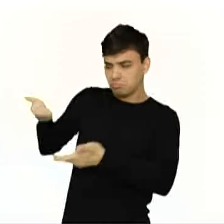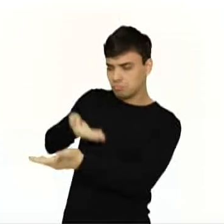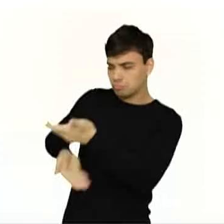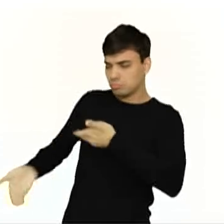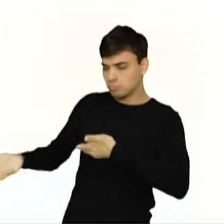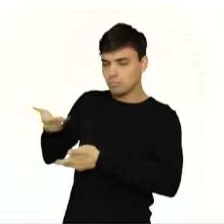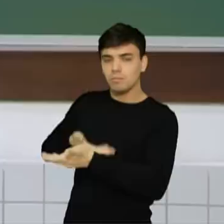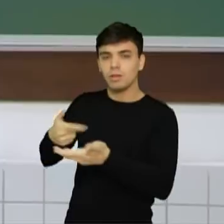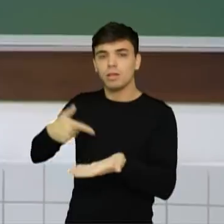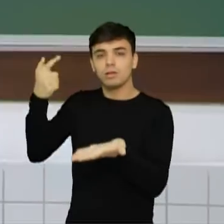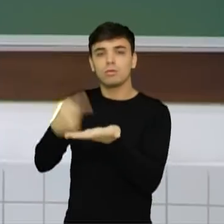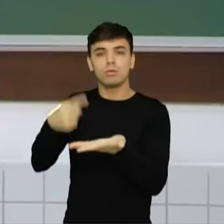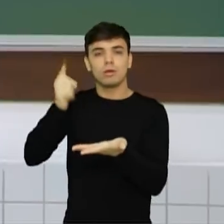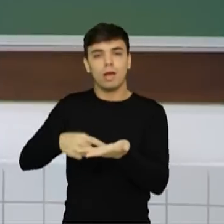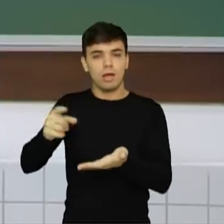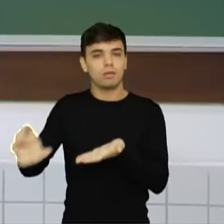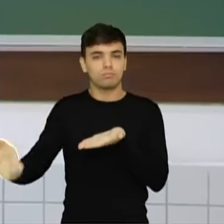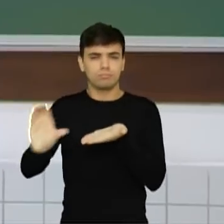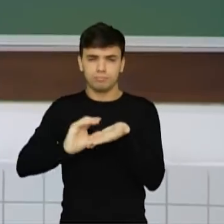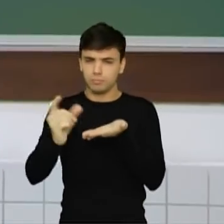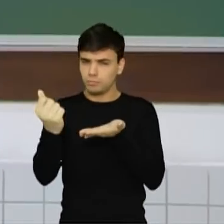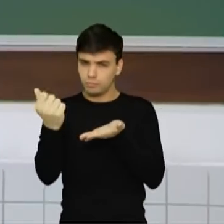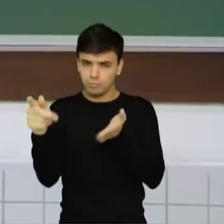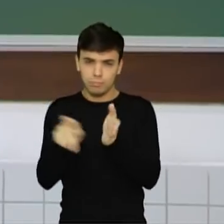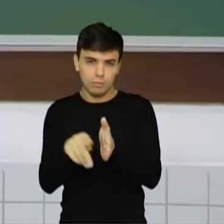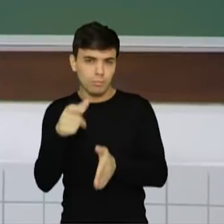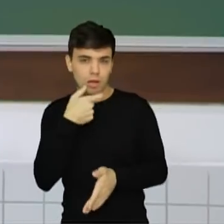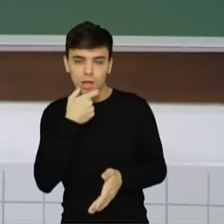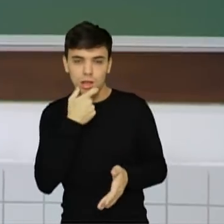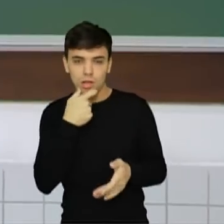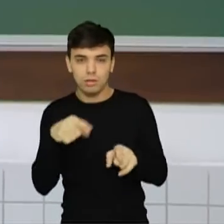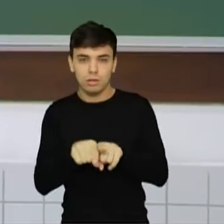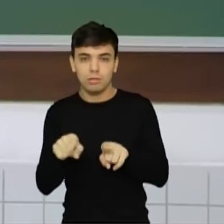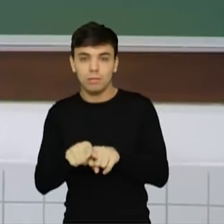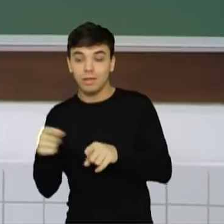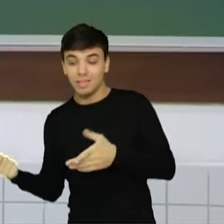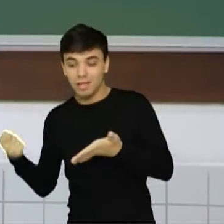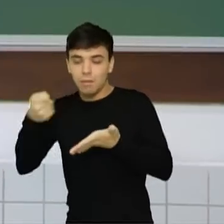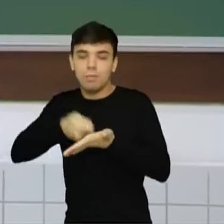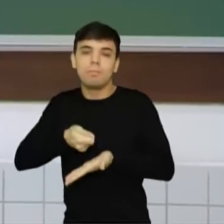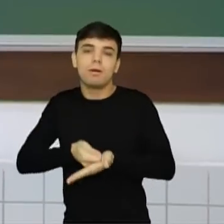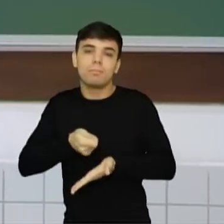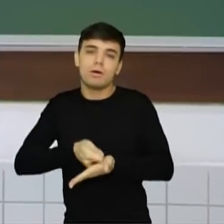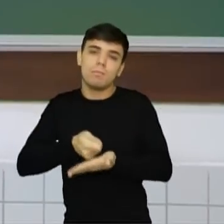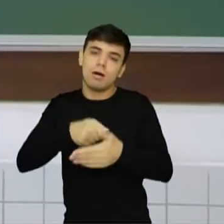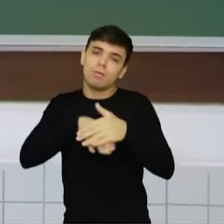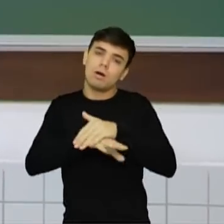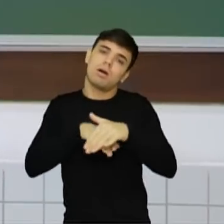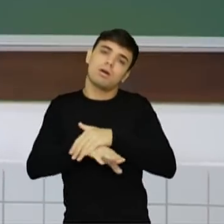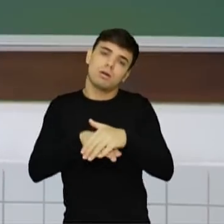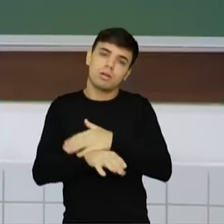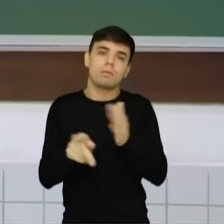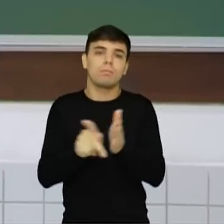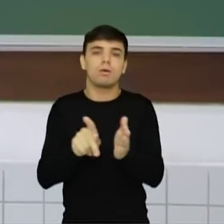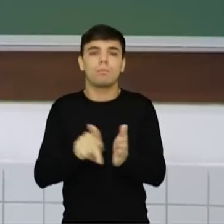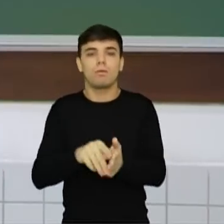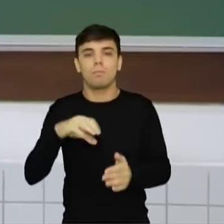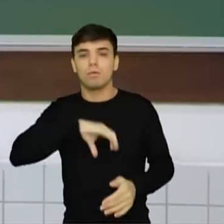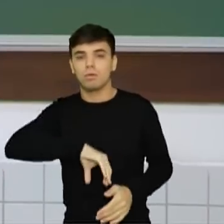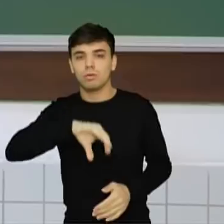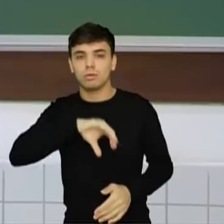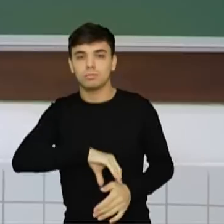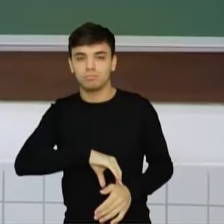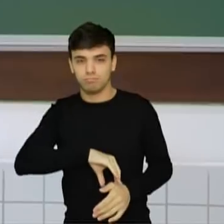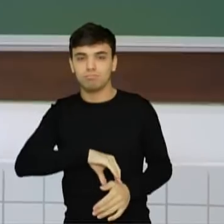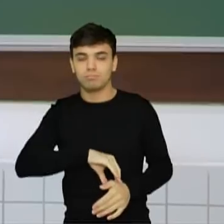altamente lucrativo para a Inglaterra. E ele vai acabar endividando Portugal, que não desenvolve sua indústria de tecidos, de